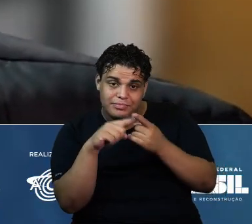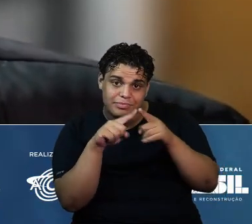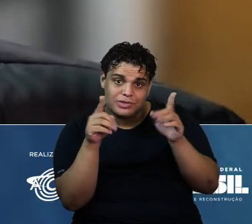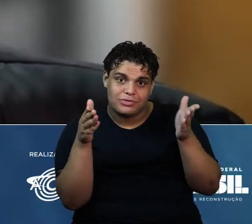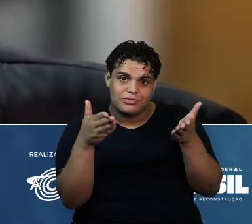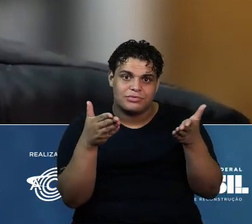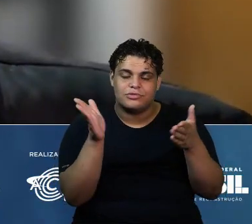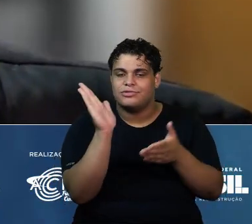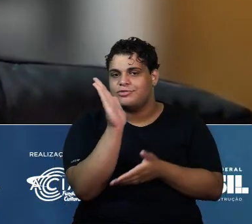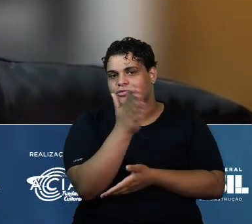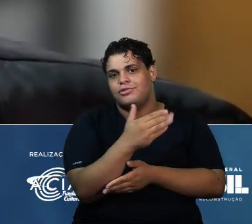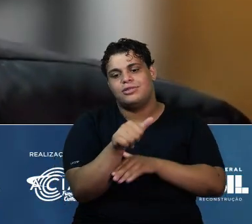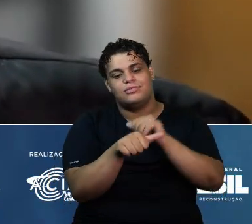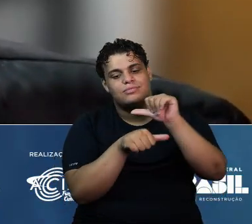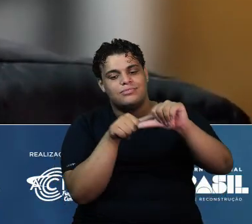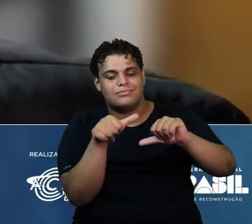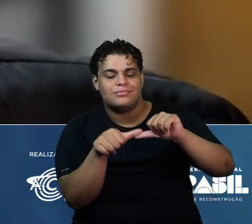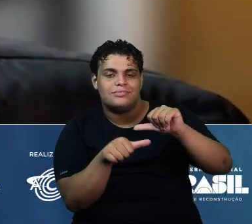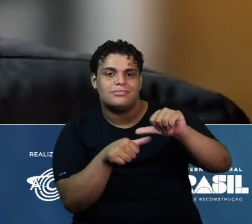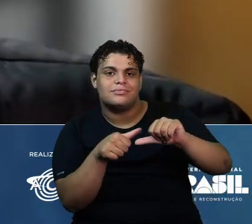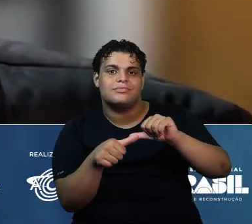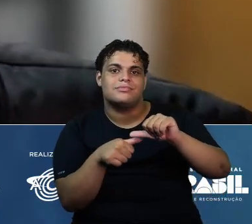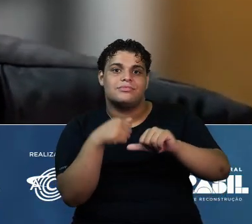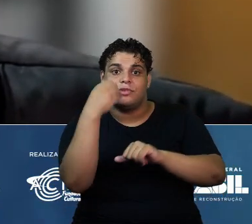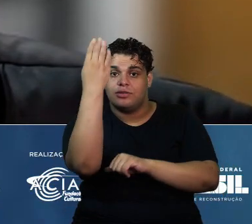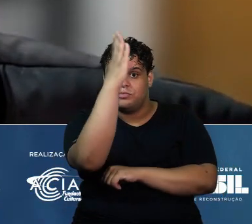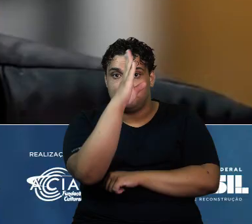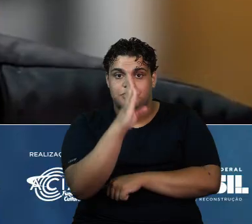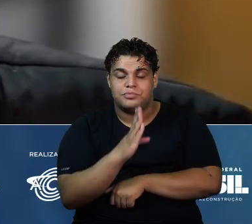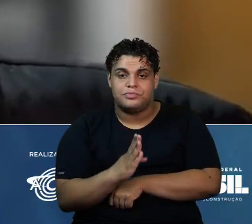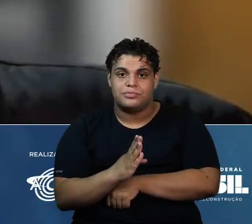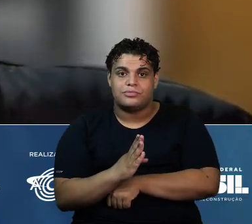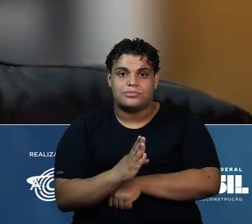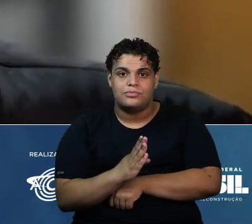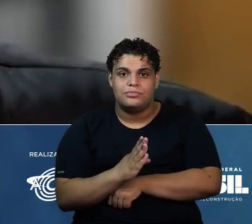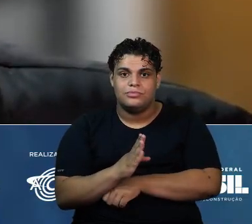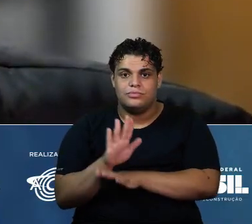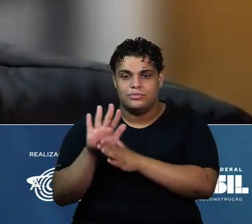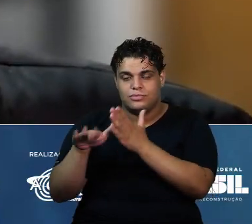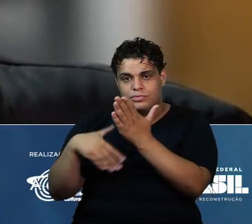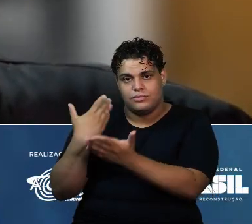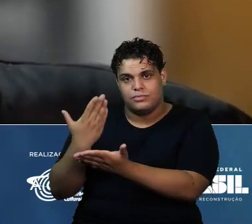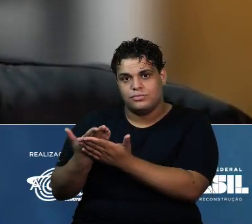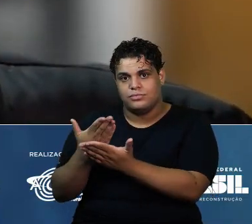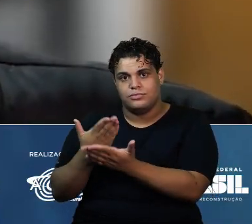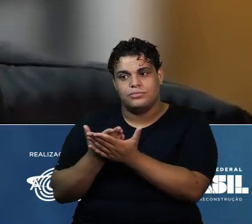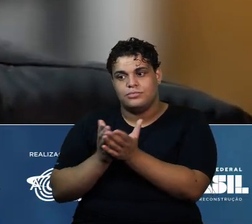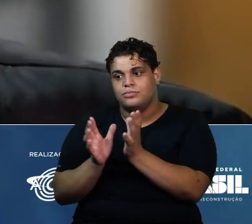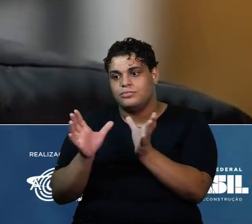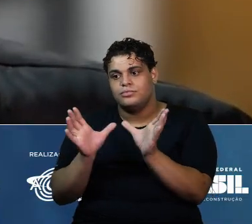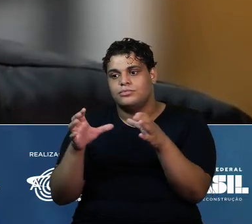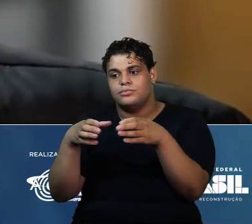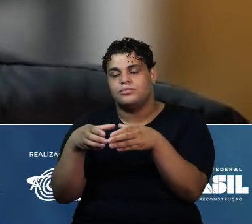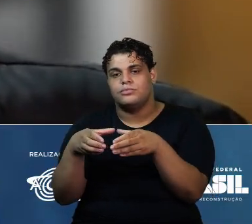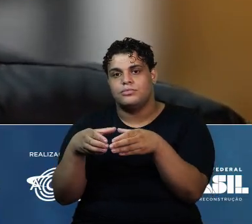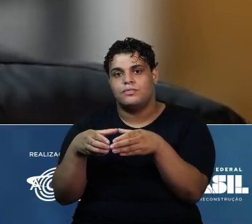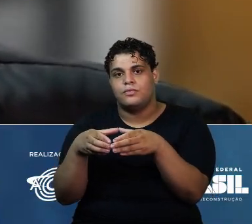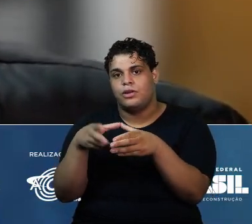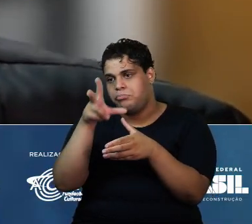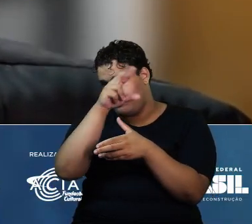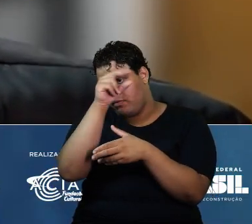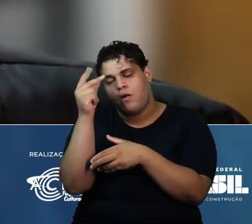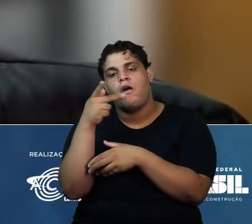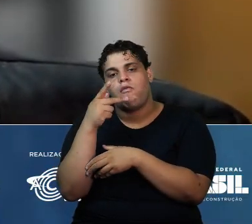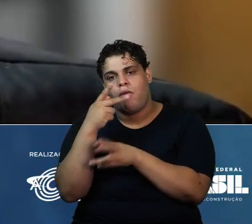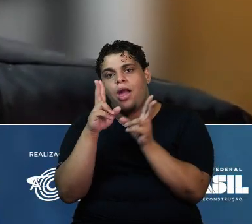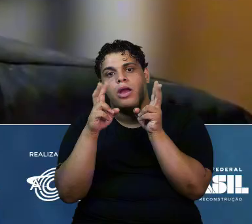grande atividade, que todo o Brasil, escolas de natação, clubes, prefeituras falam sobre